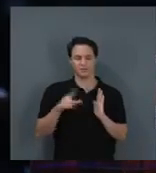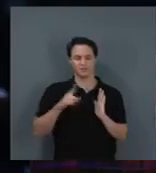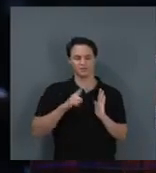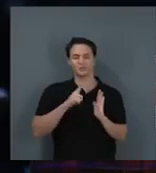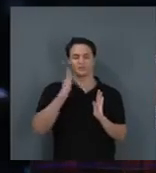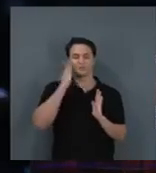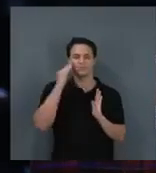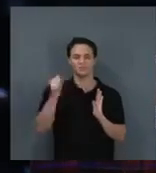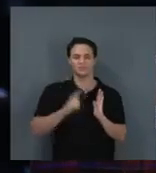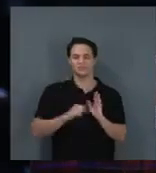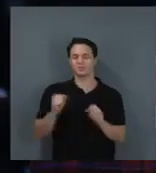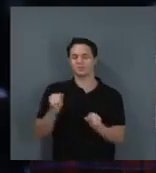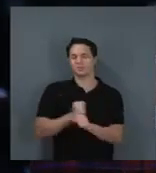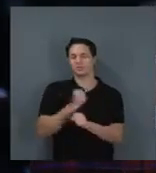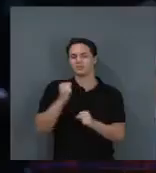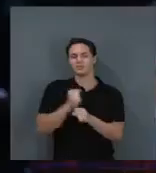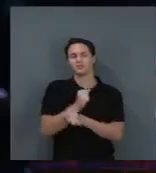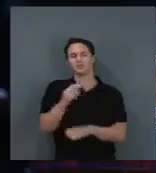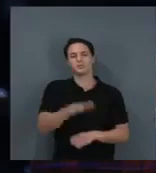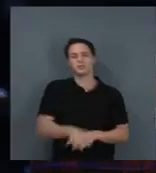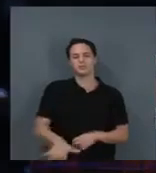e construção diária.